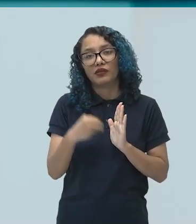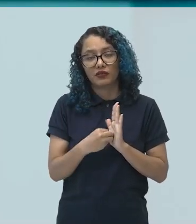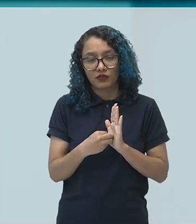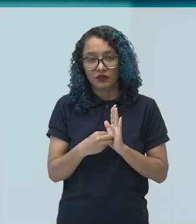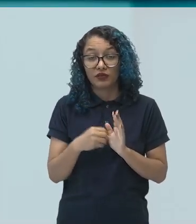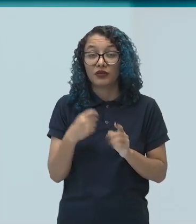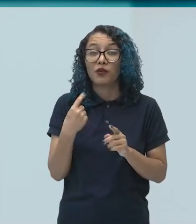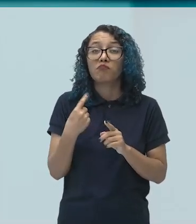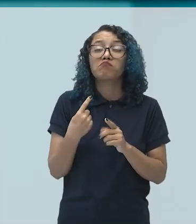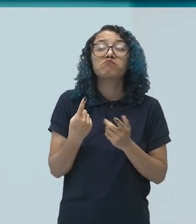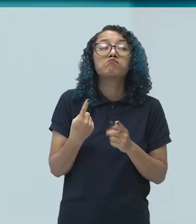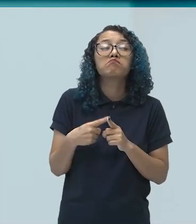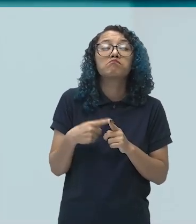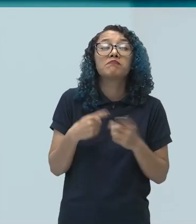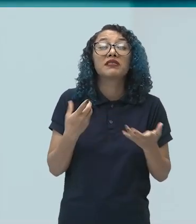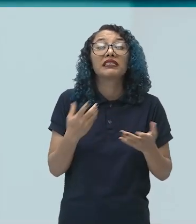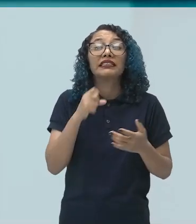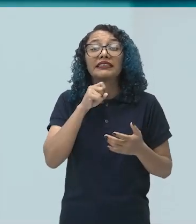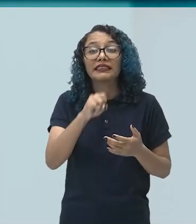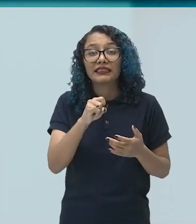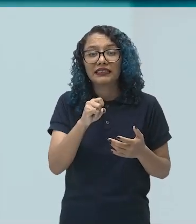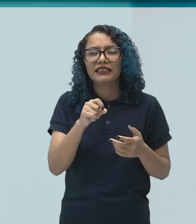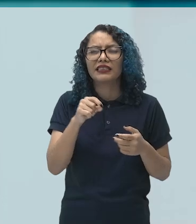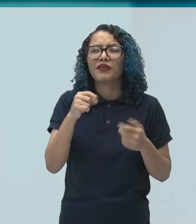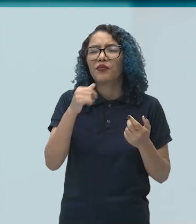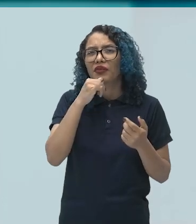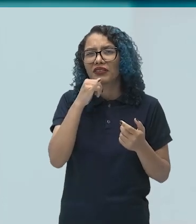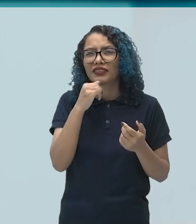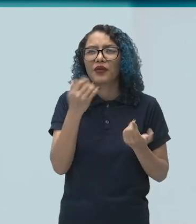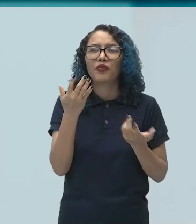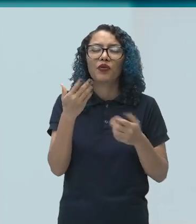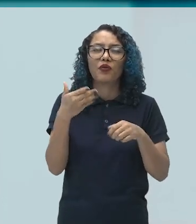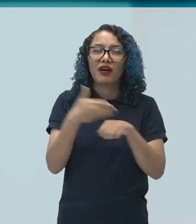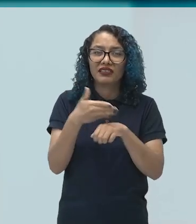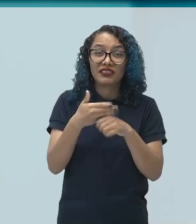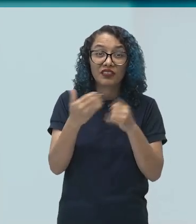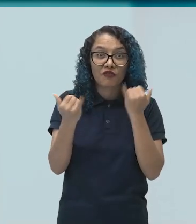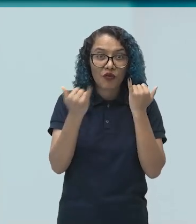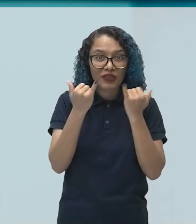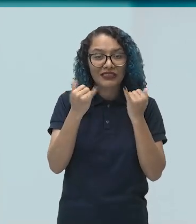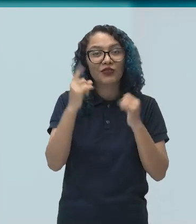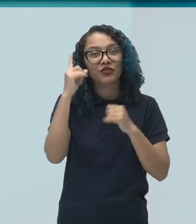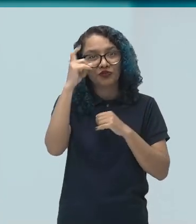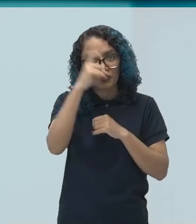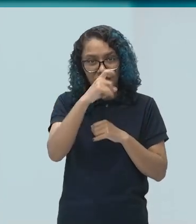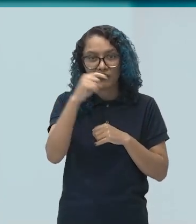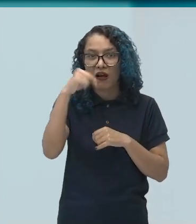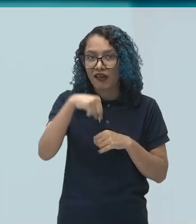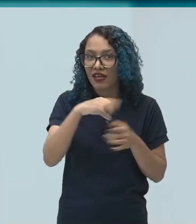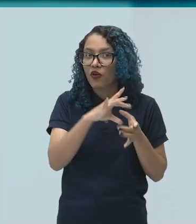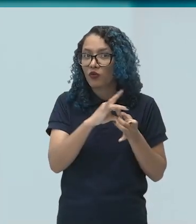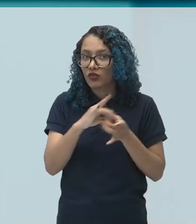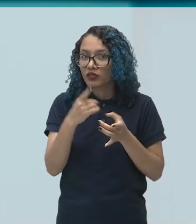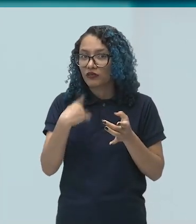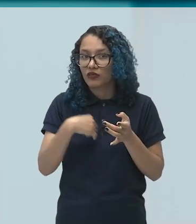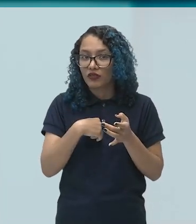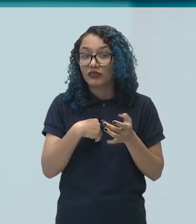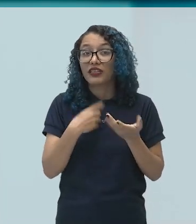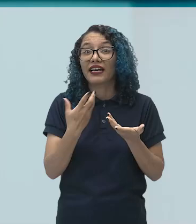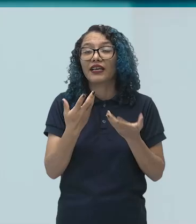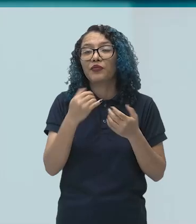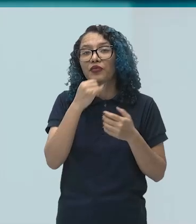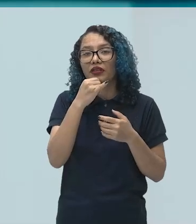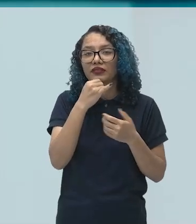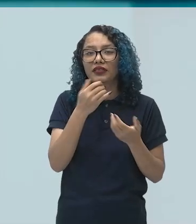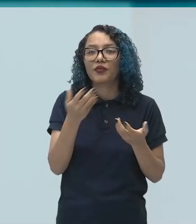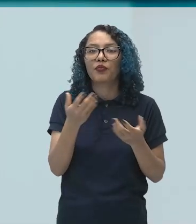o acesso à informação já é um pouquinho mais difícil no nosso contexto, aí, de repente, começam a